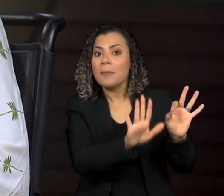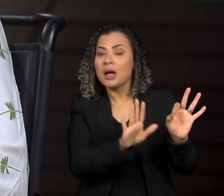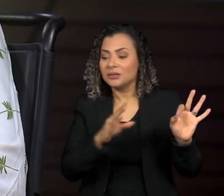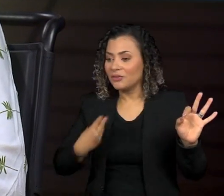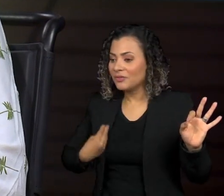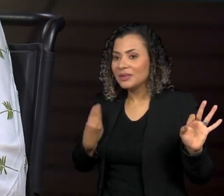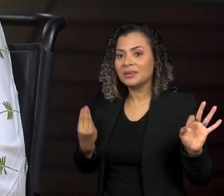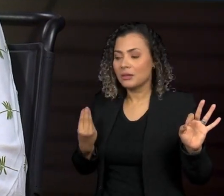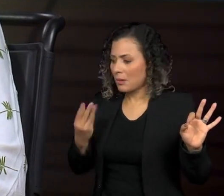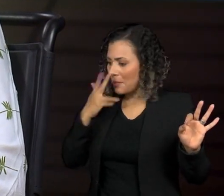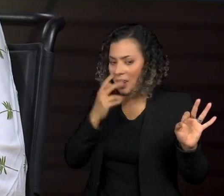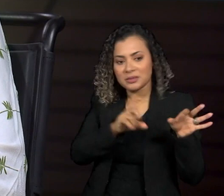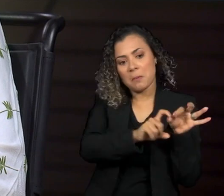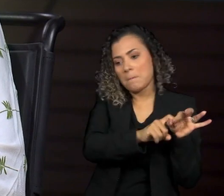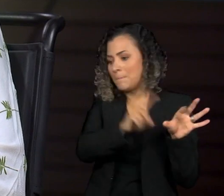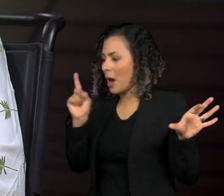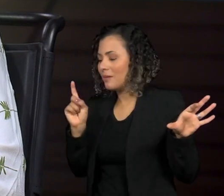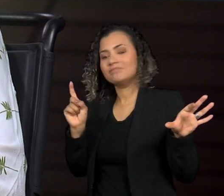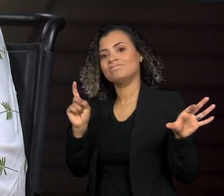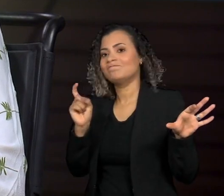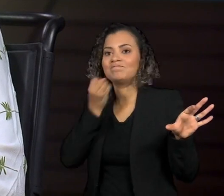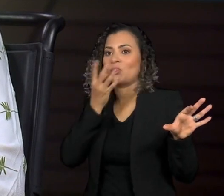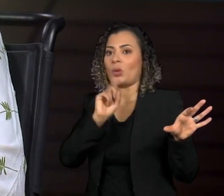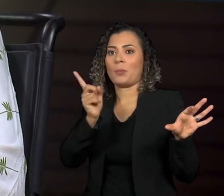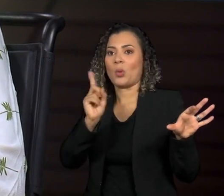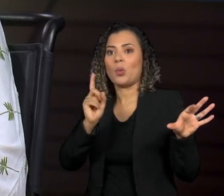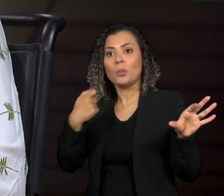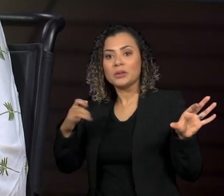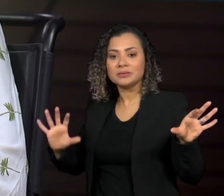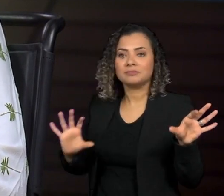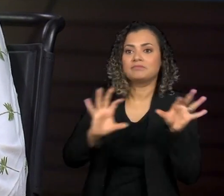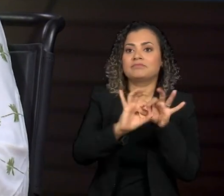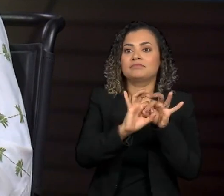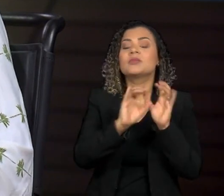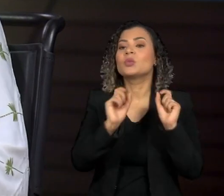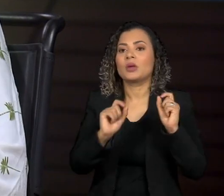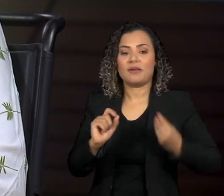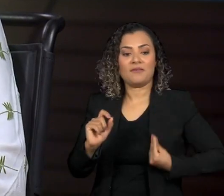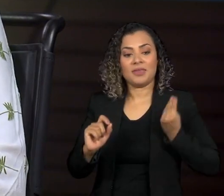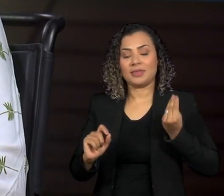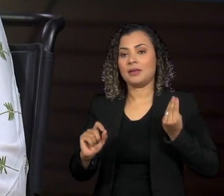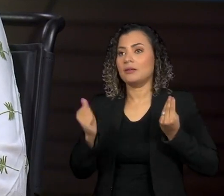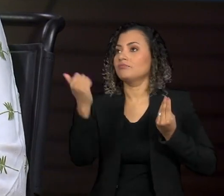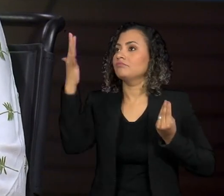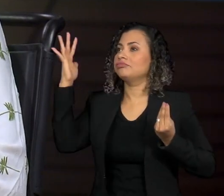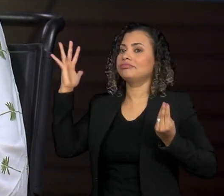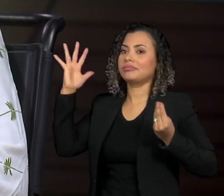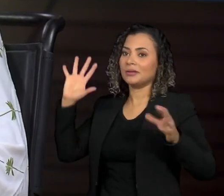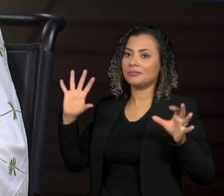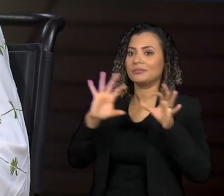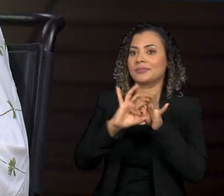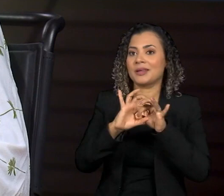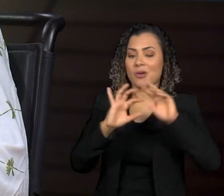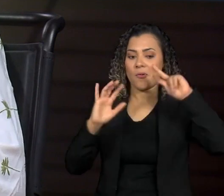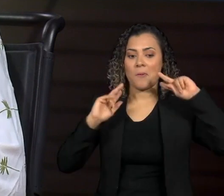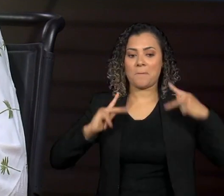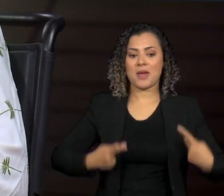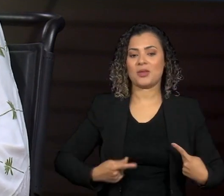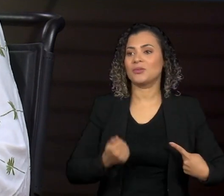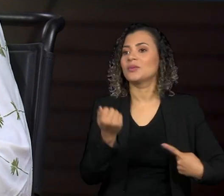essa desconexão não é benéfica para nenhum de nós. Então, por isso que talvez, né, que a gente viu os depoimentos, as pessoas estão buscando